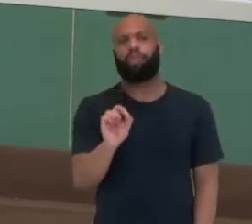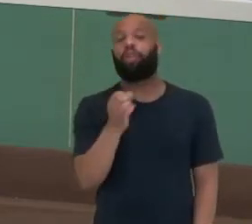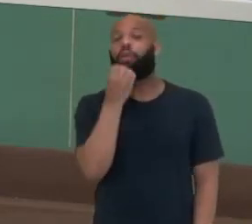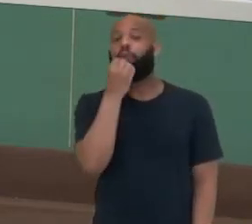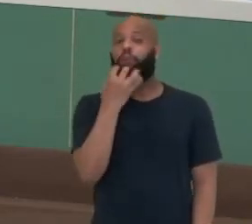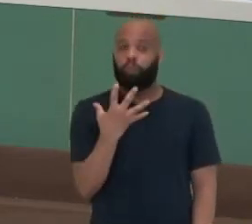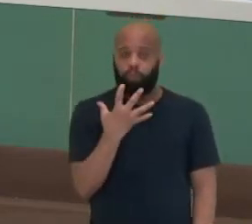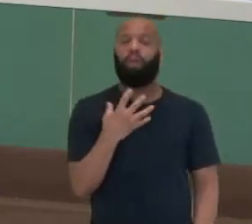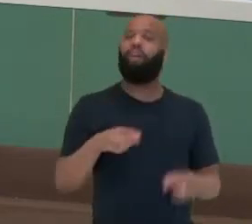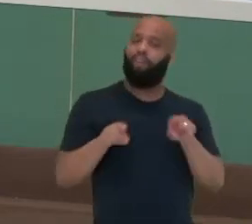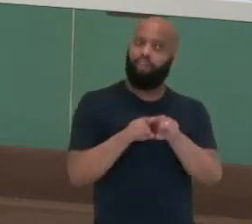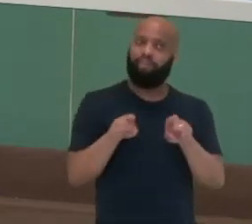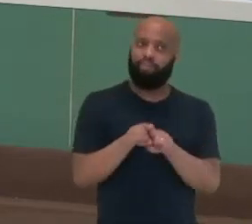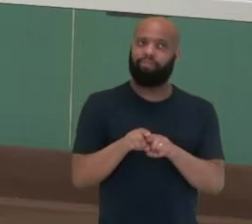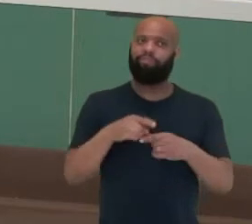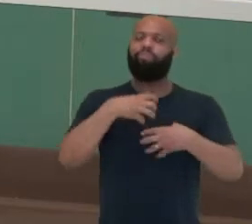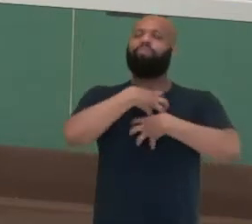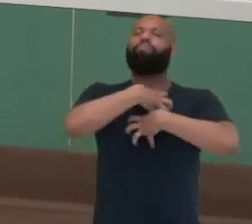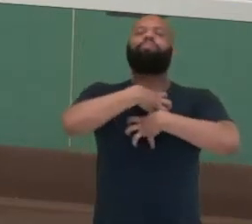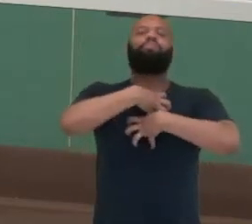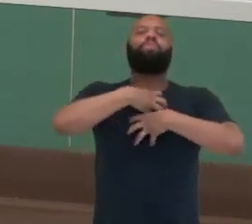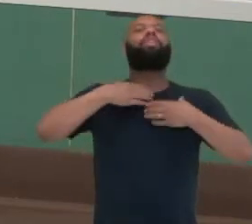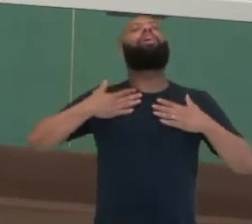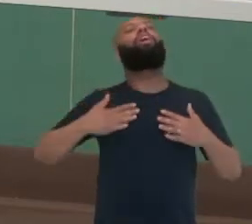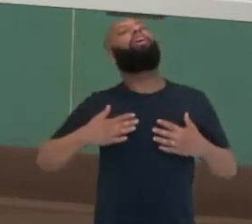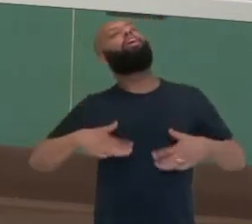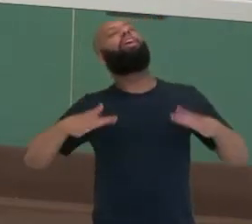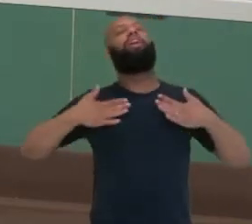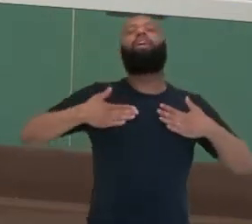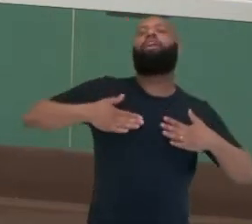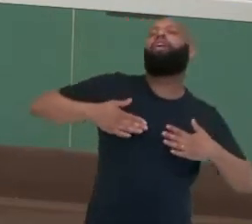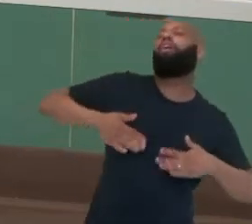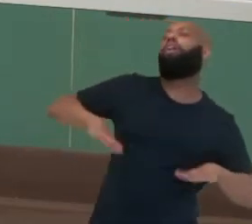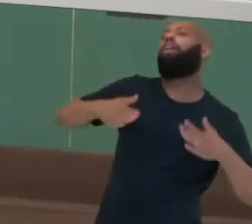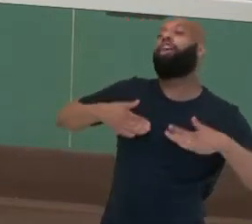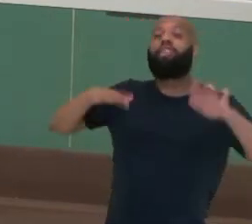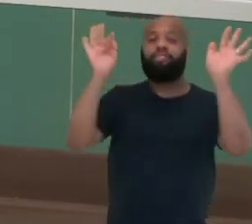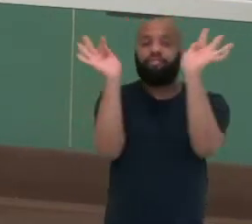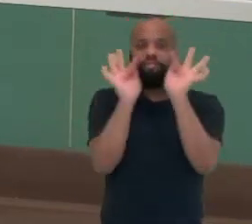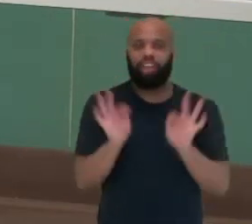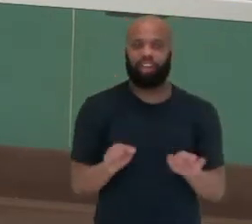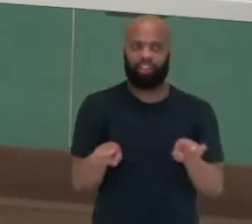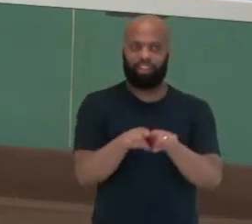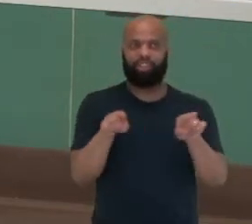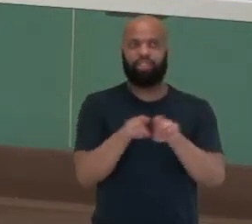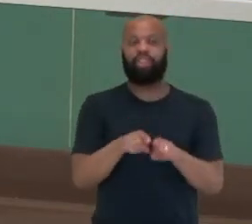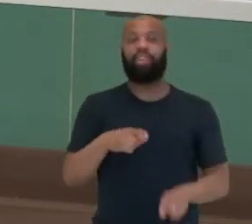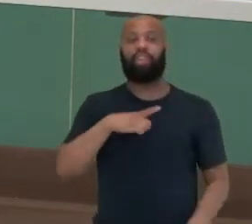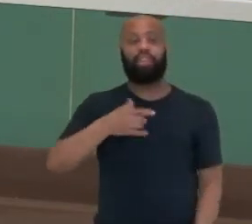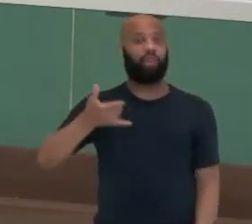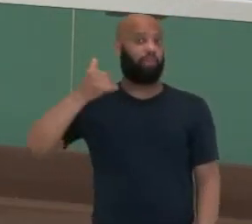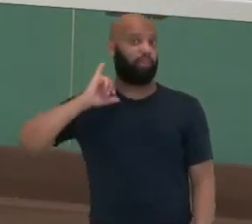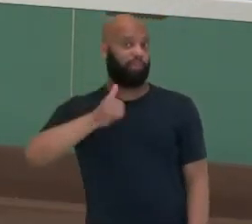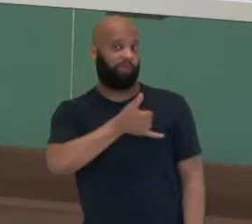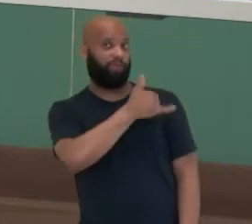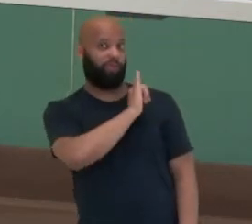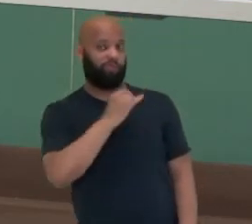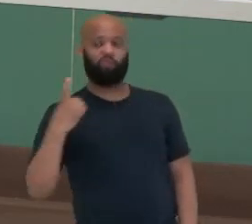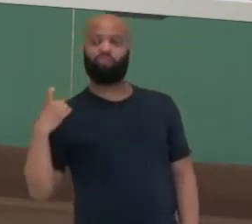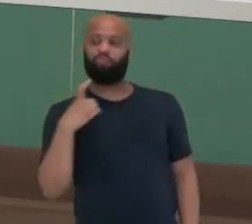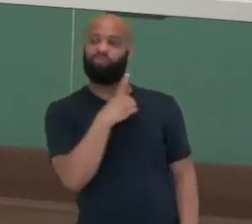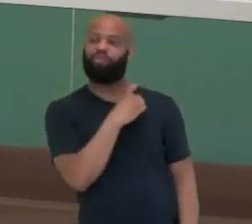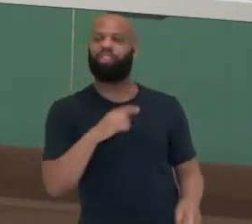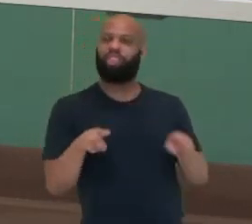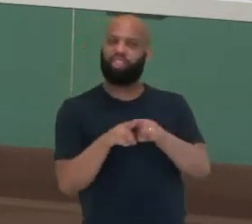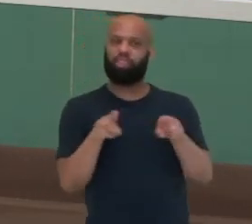bons, deixam a gente mais feliz, mais relaxado, né? Então, por exemplo, os perfumes, um cheiro de uma